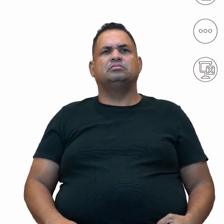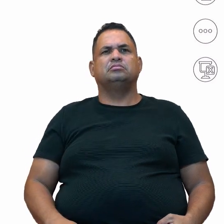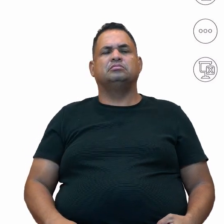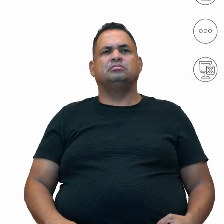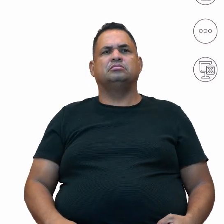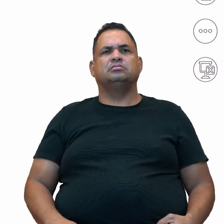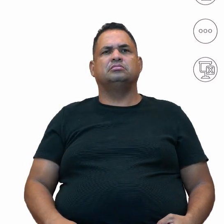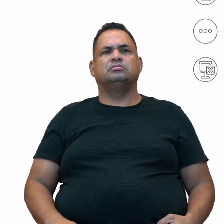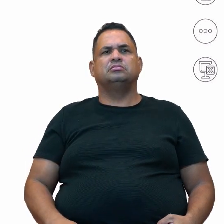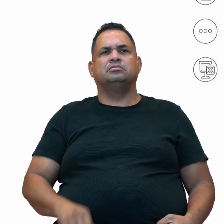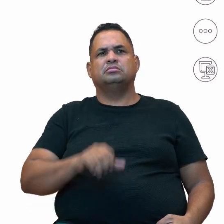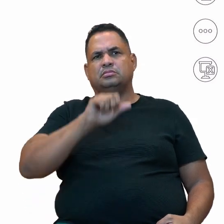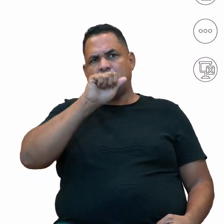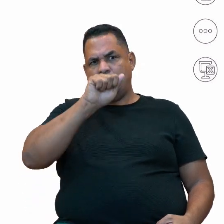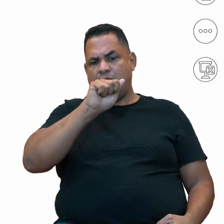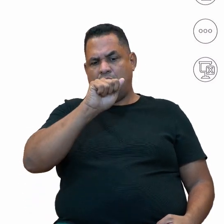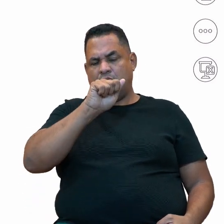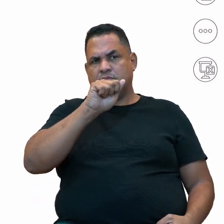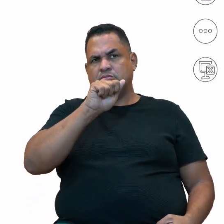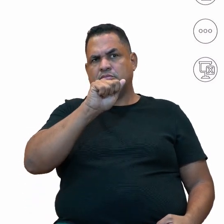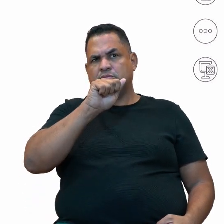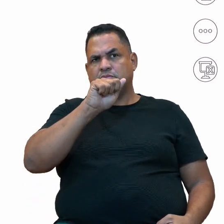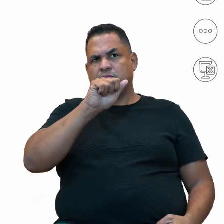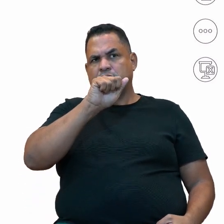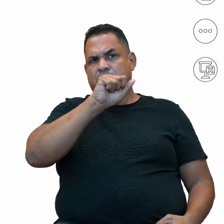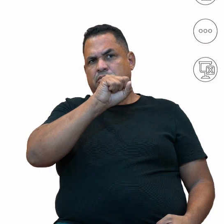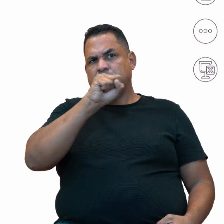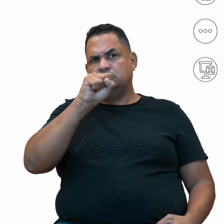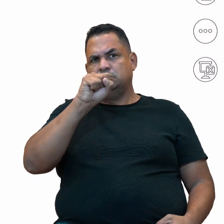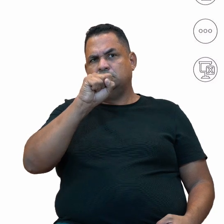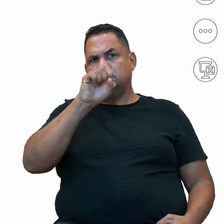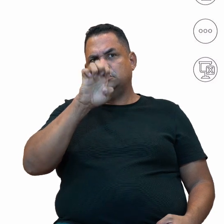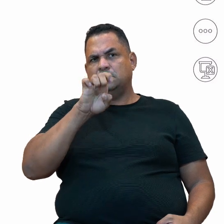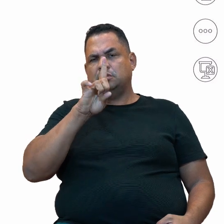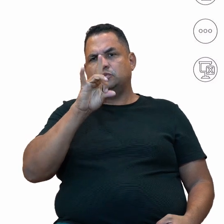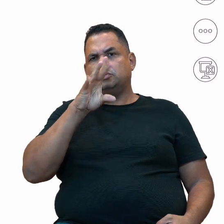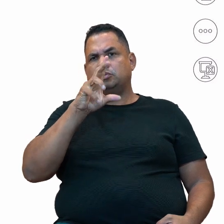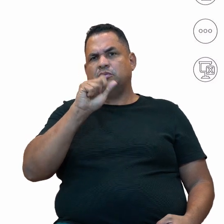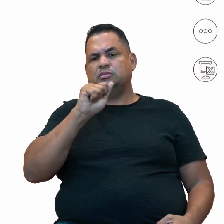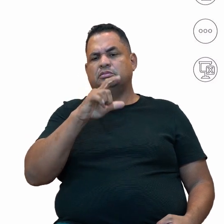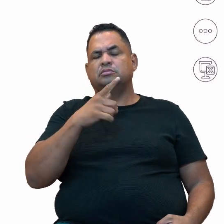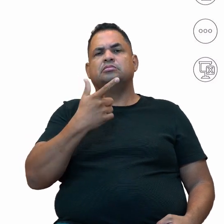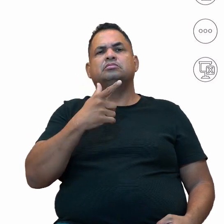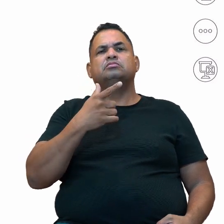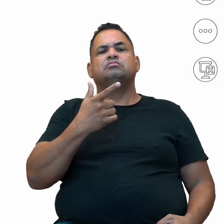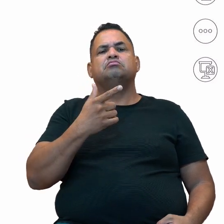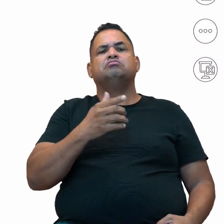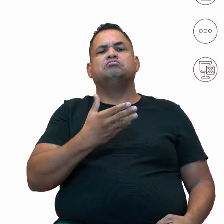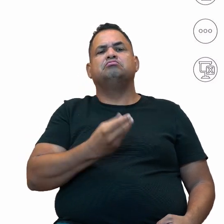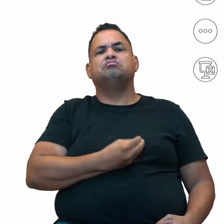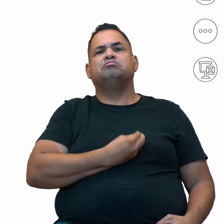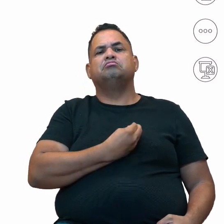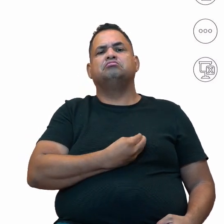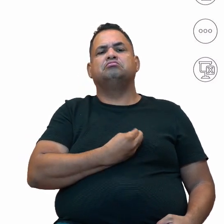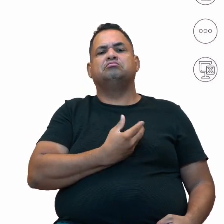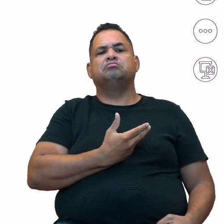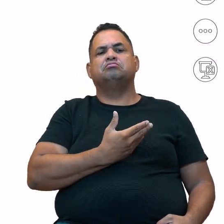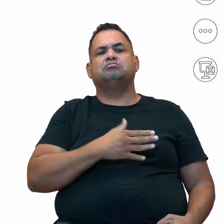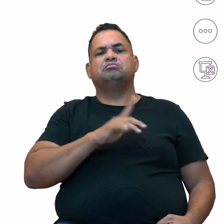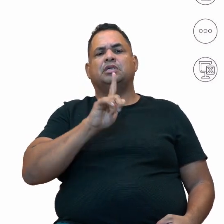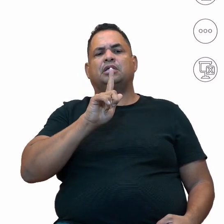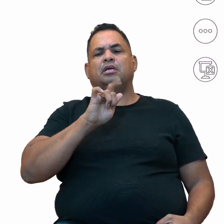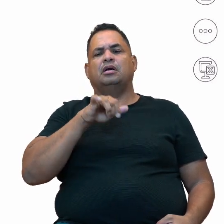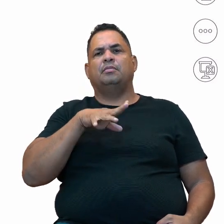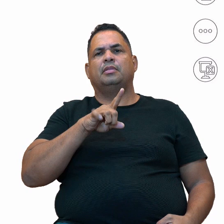na reprodução assexuada, você não tem a presença, tá, de